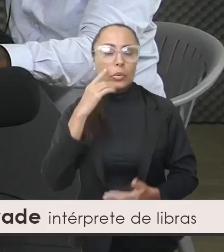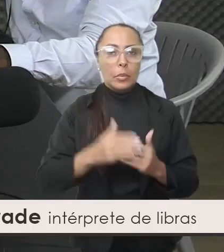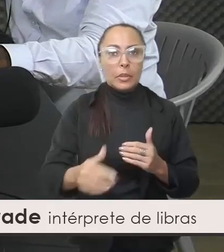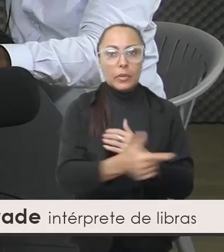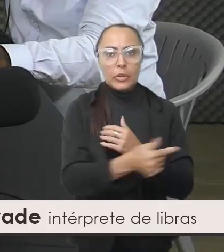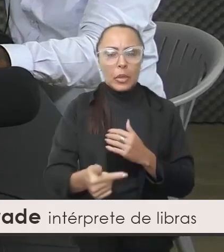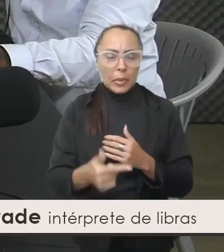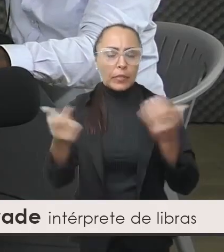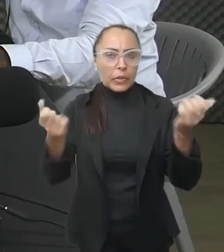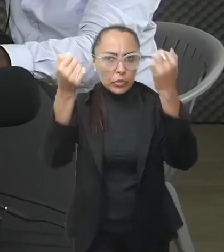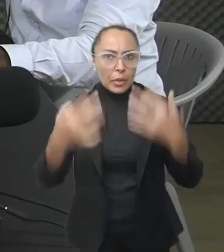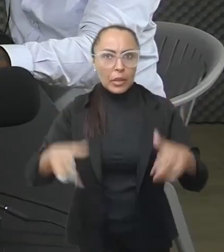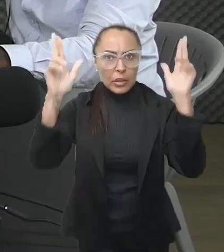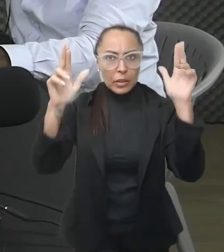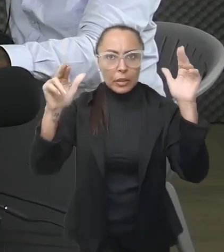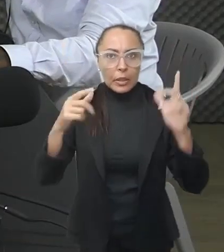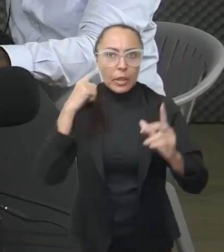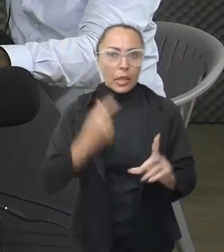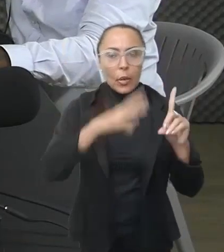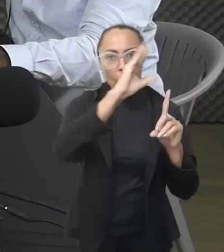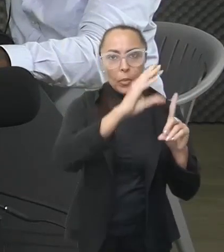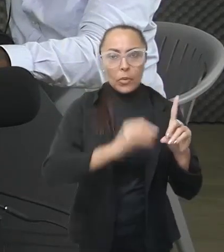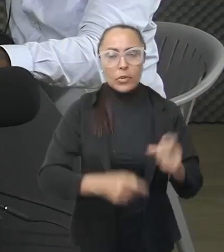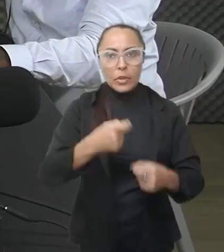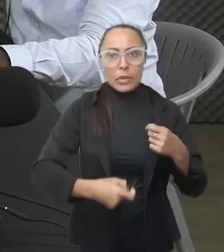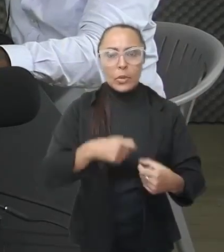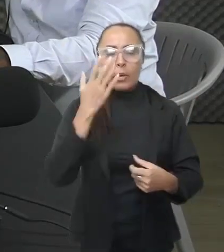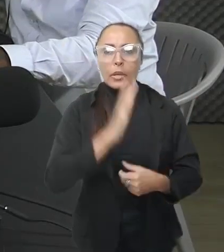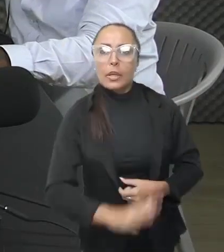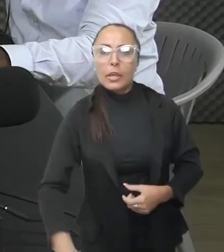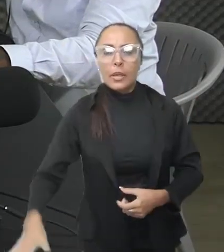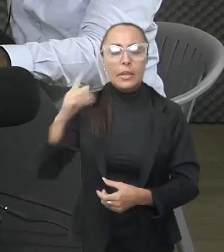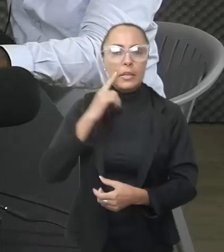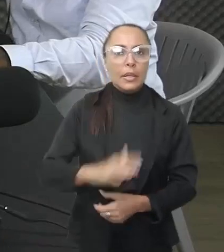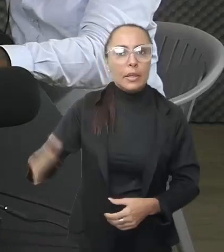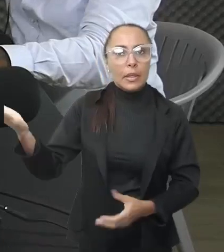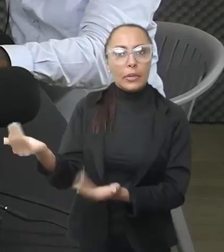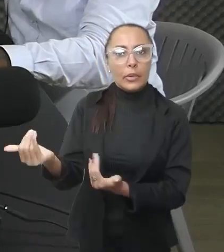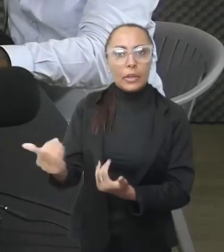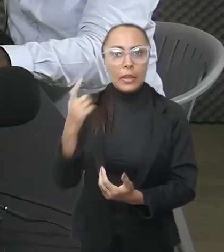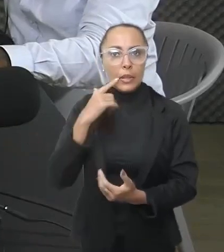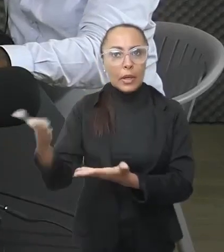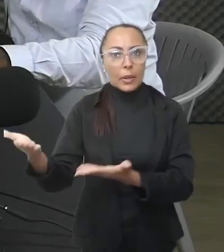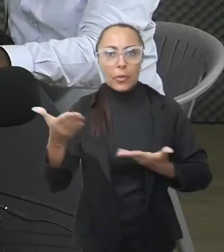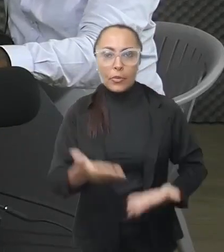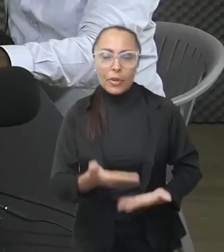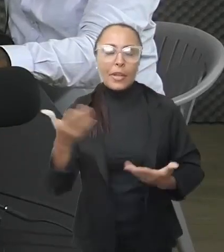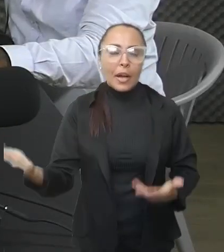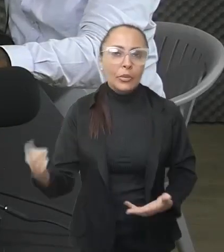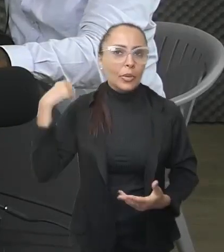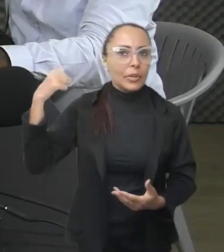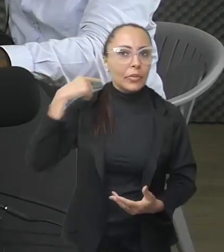falar sobre abuso e exploração sexual de crianças e adolescentes. E os nossos convidados são Eduardo Figueiredo, que é advogado